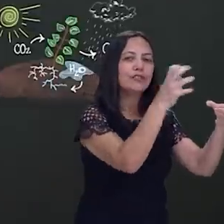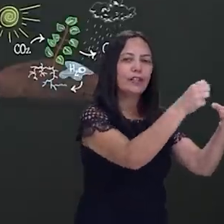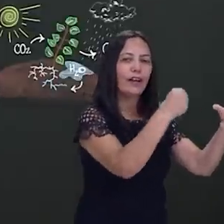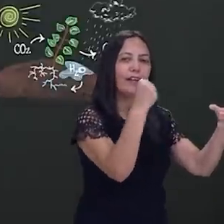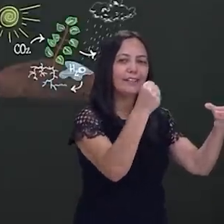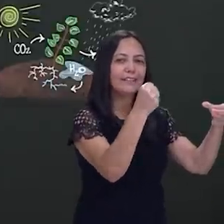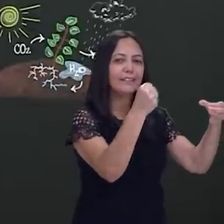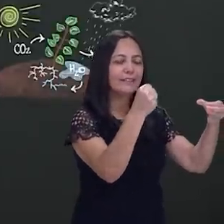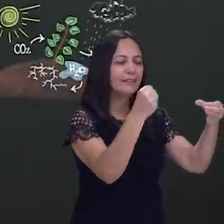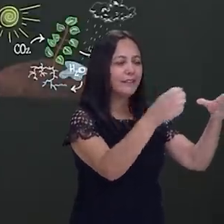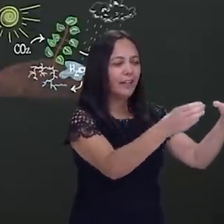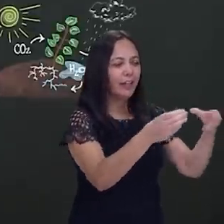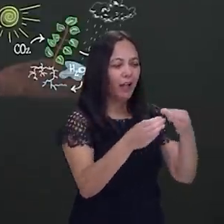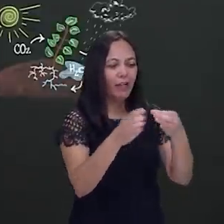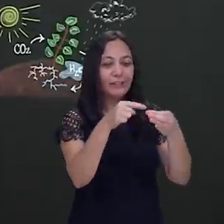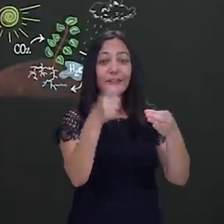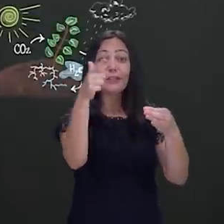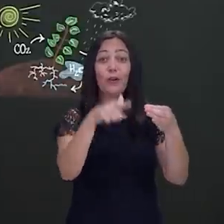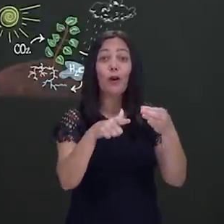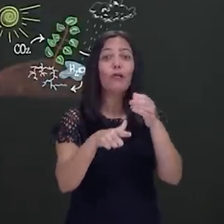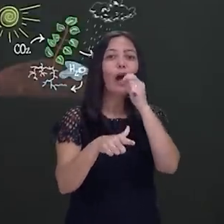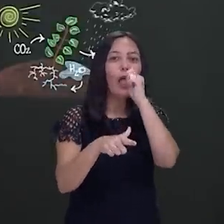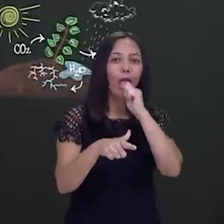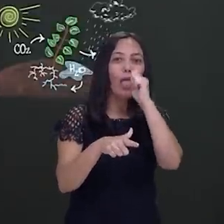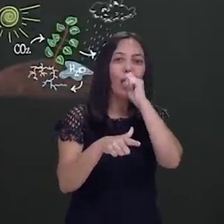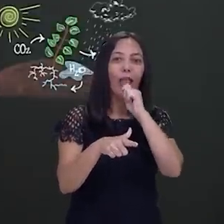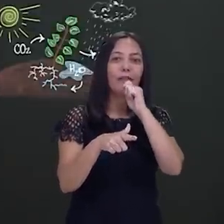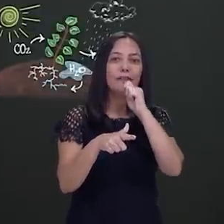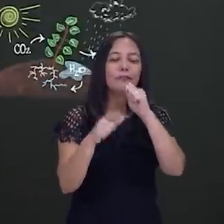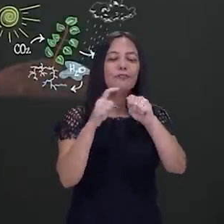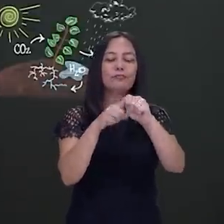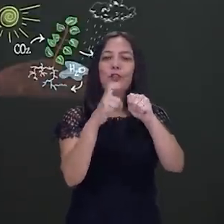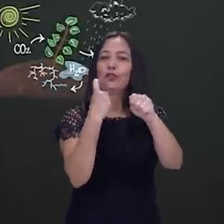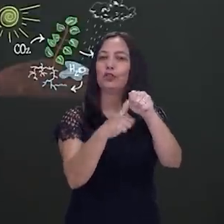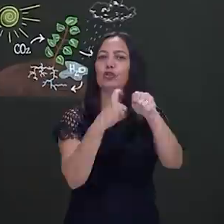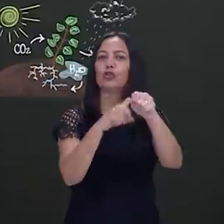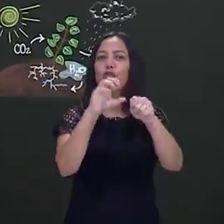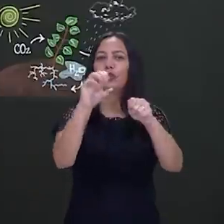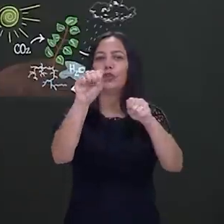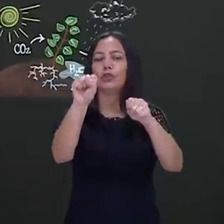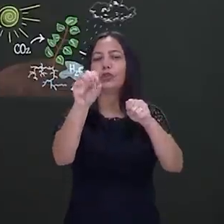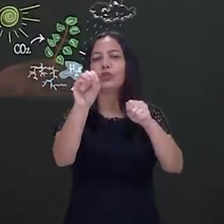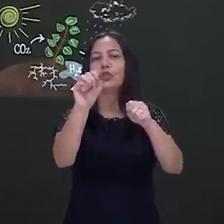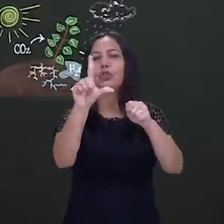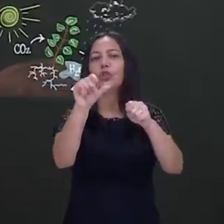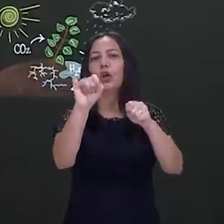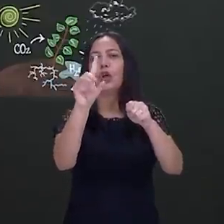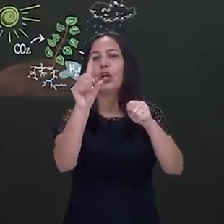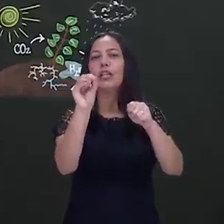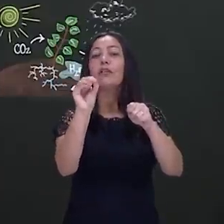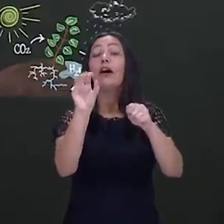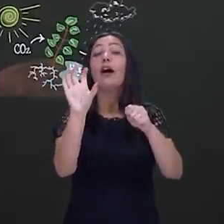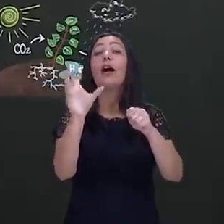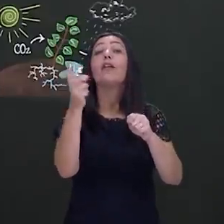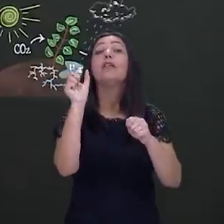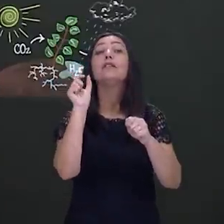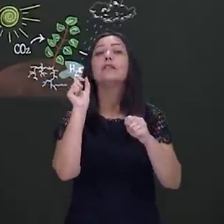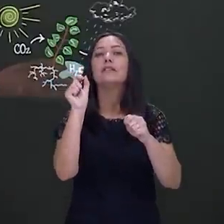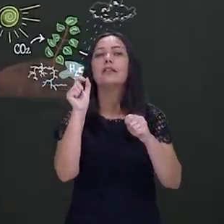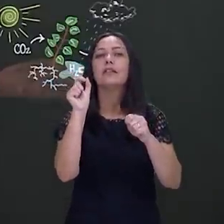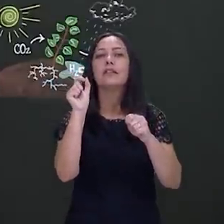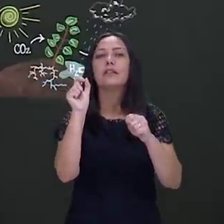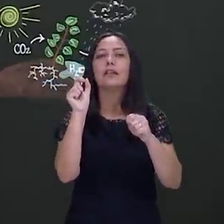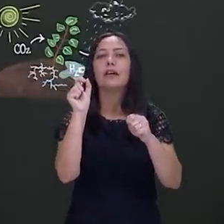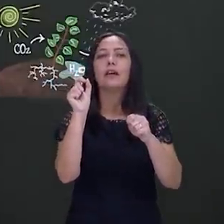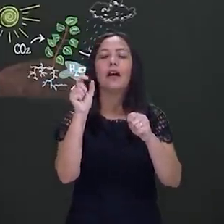e tcharam! Aqui está ele de volta, estado sólido. Sabe o que aconteceu? Ele, ao